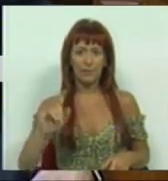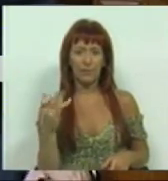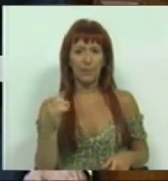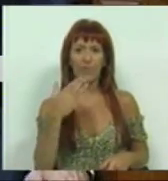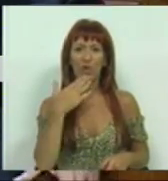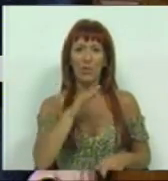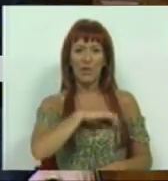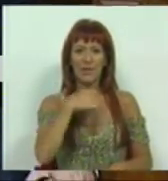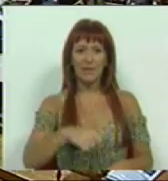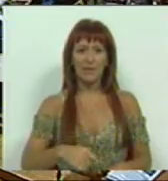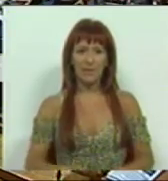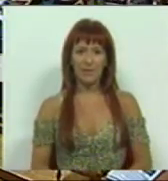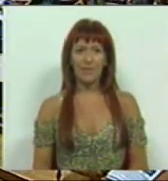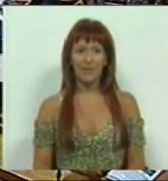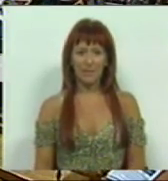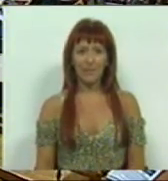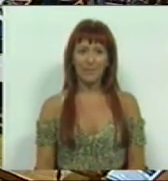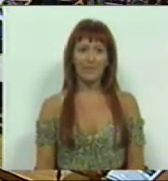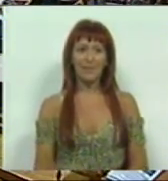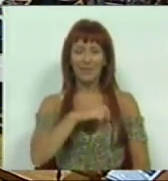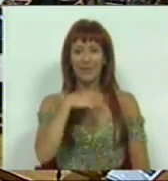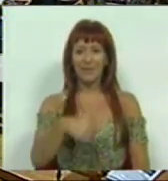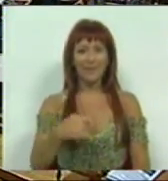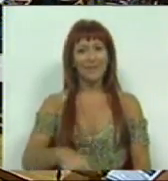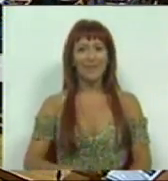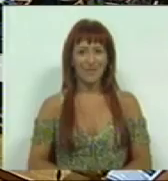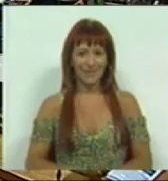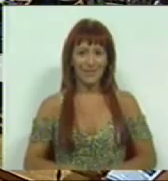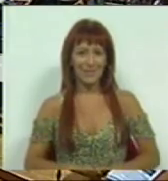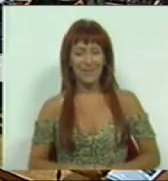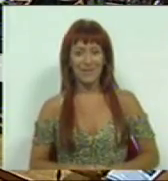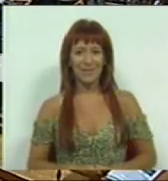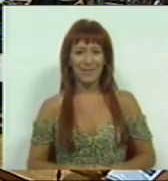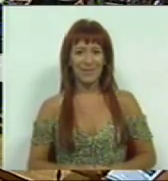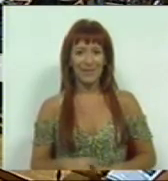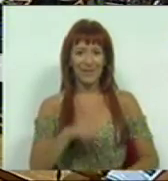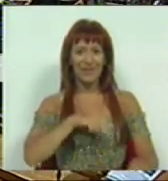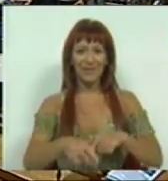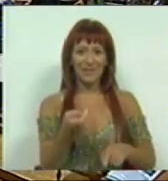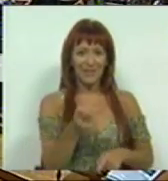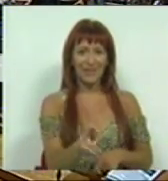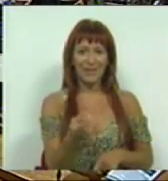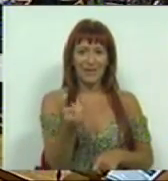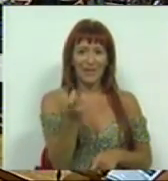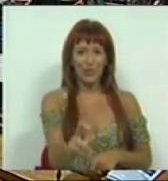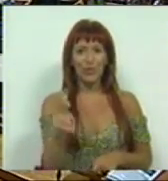Muito obrigada, Sr. Presidente, Sr. Deputado Arturo Rego.